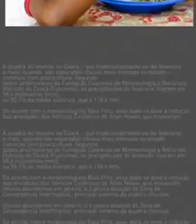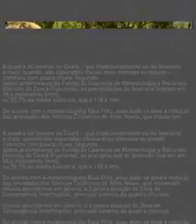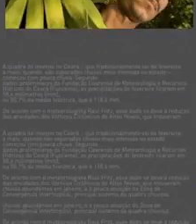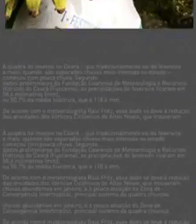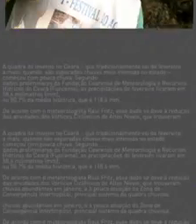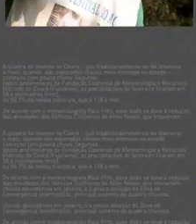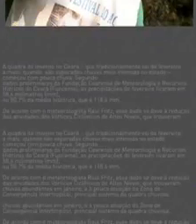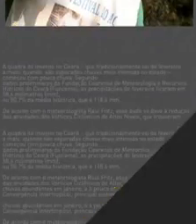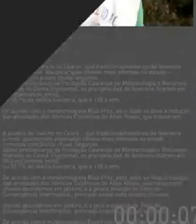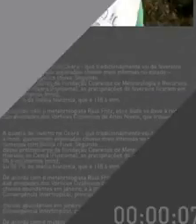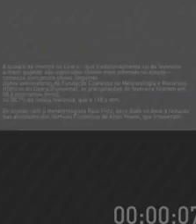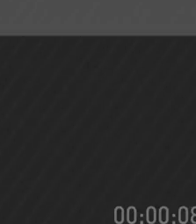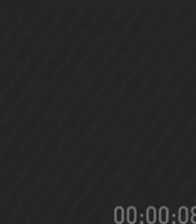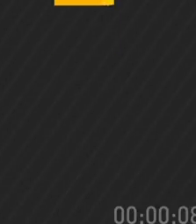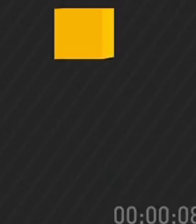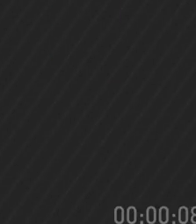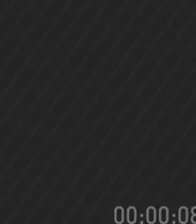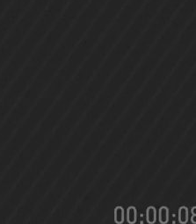pô